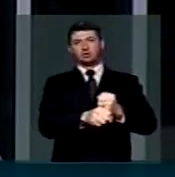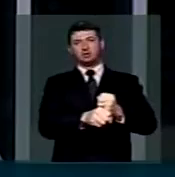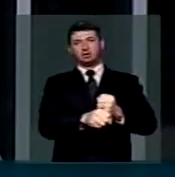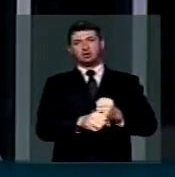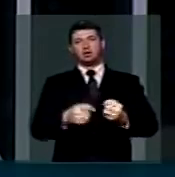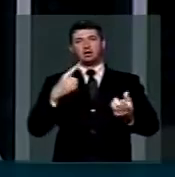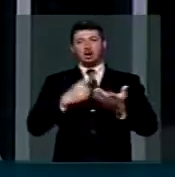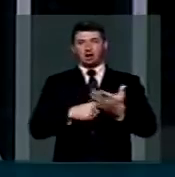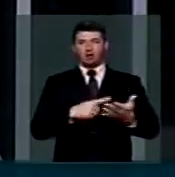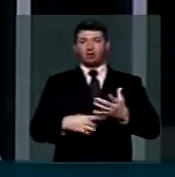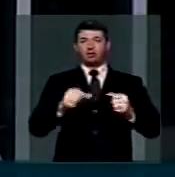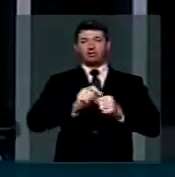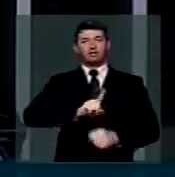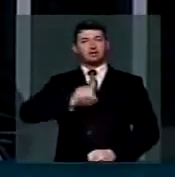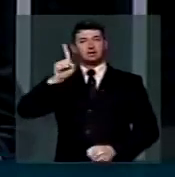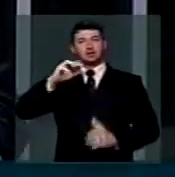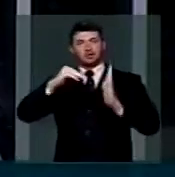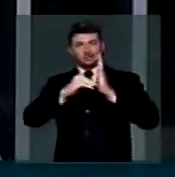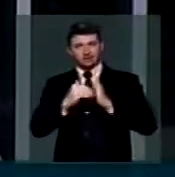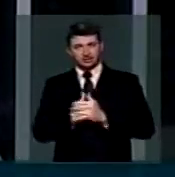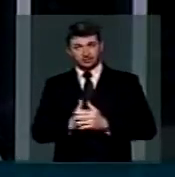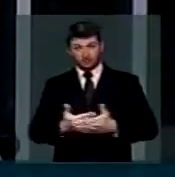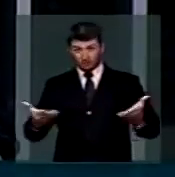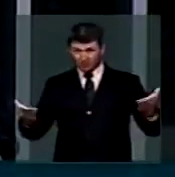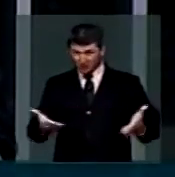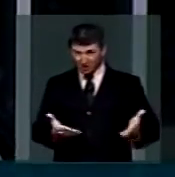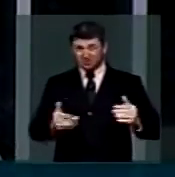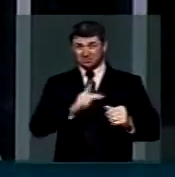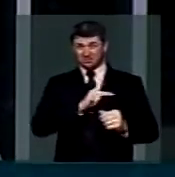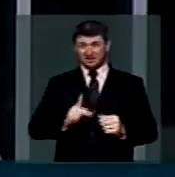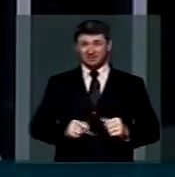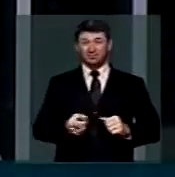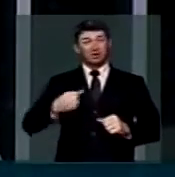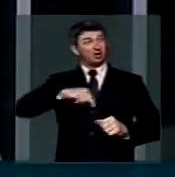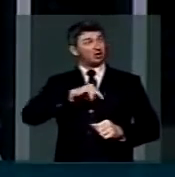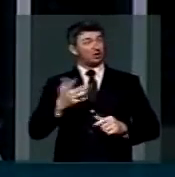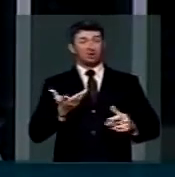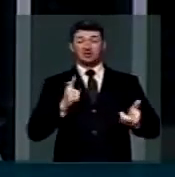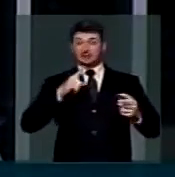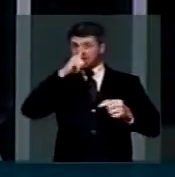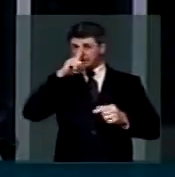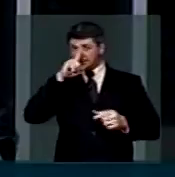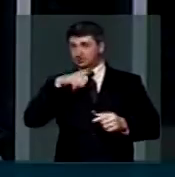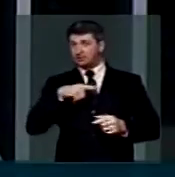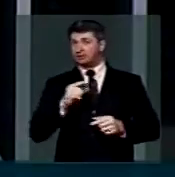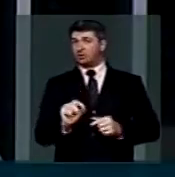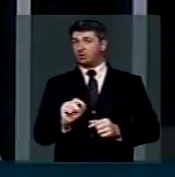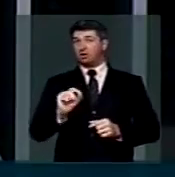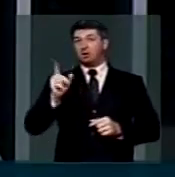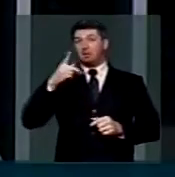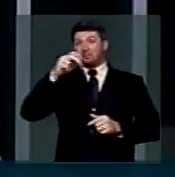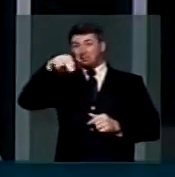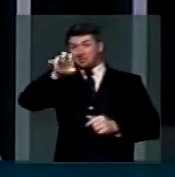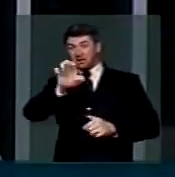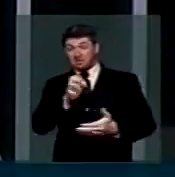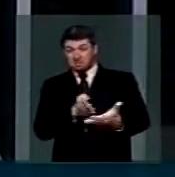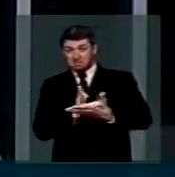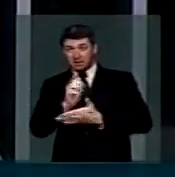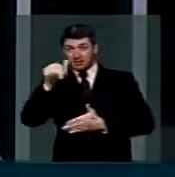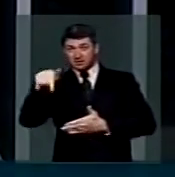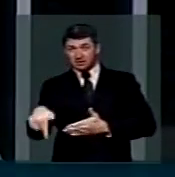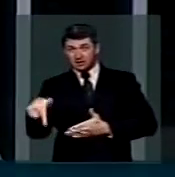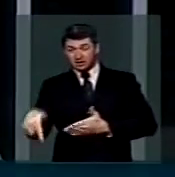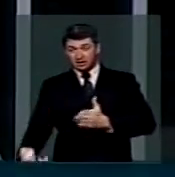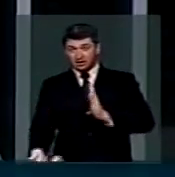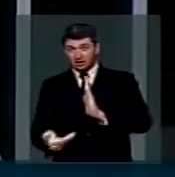que foram desenvolvidos no Senado. E hoje, senhor presidente, nós corremos um sério risco de ter um PNE aprovado na